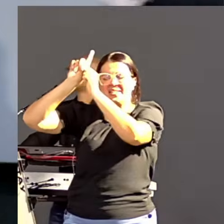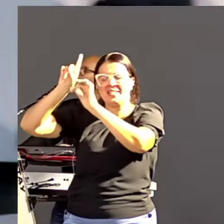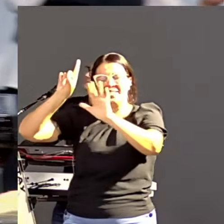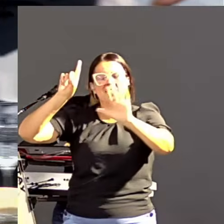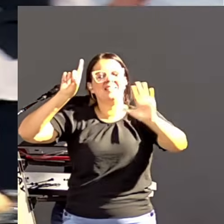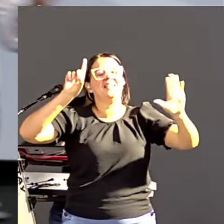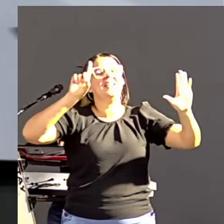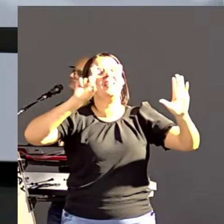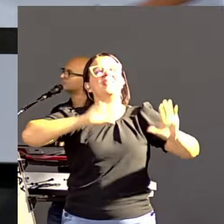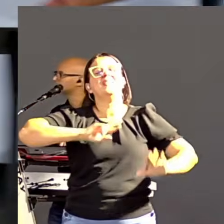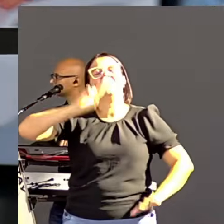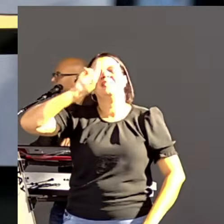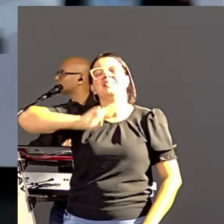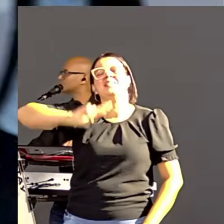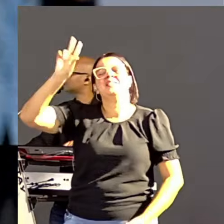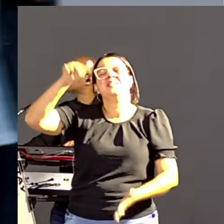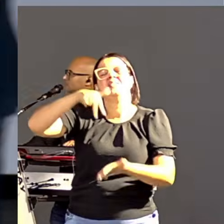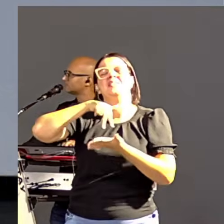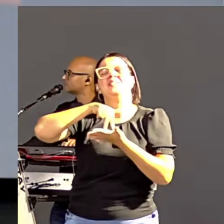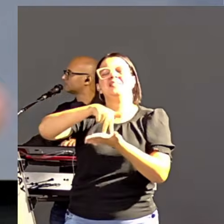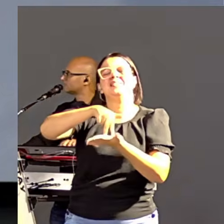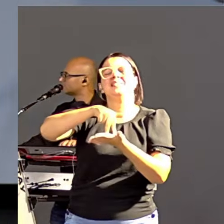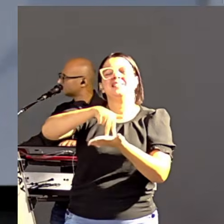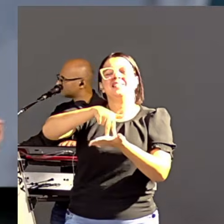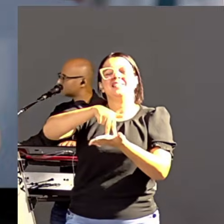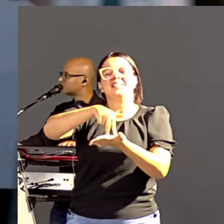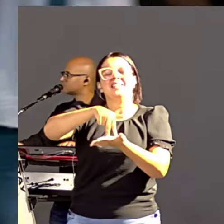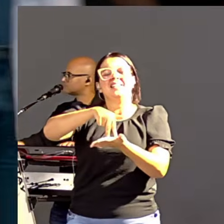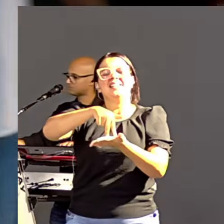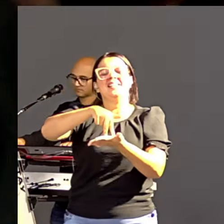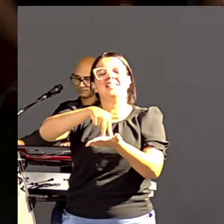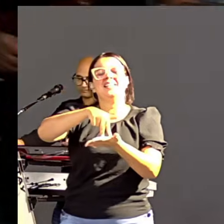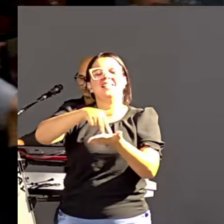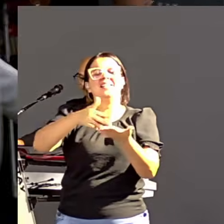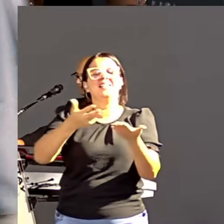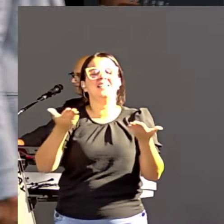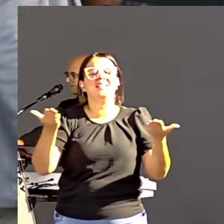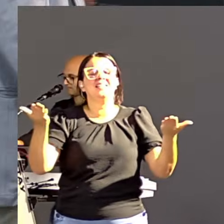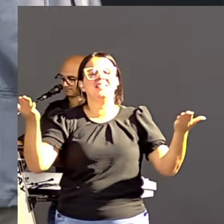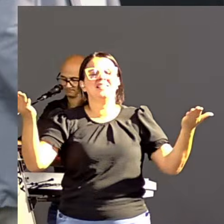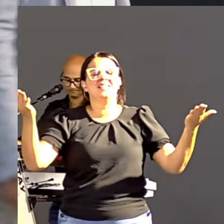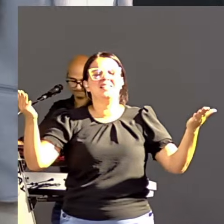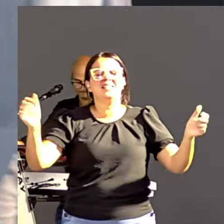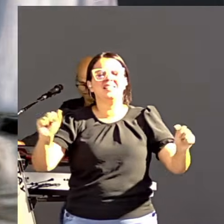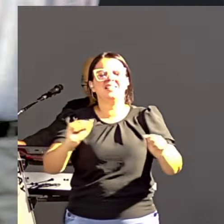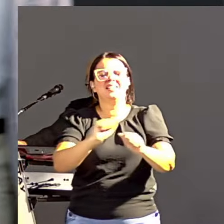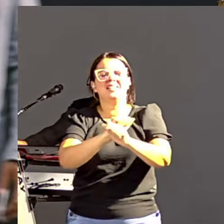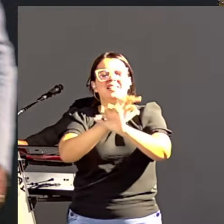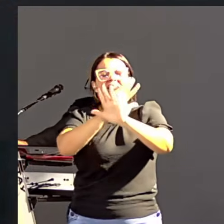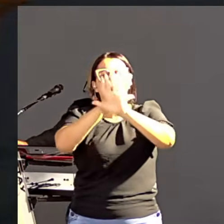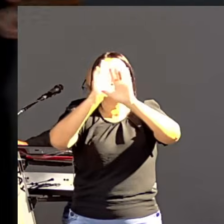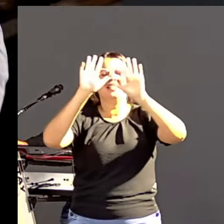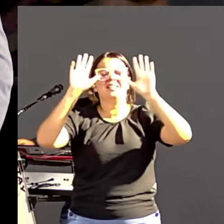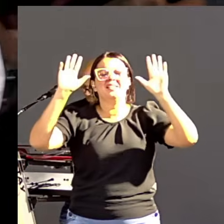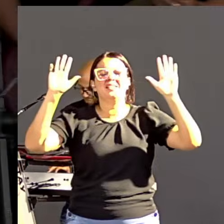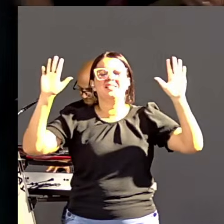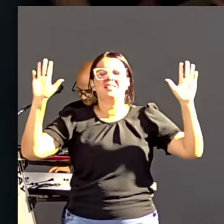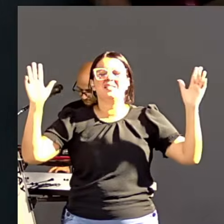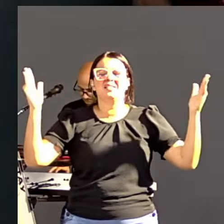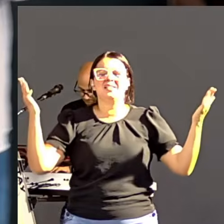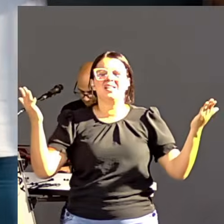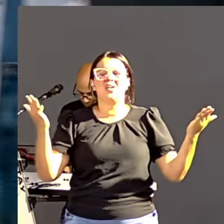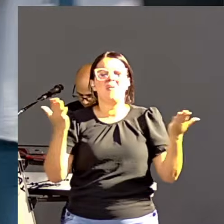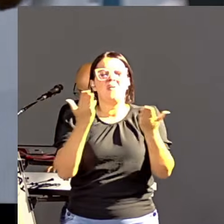Senhor te ergue. Esteja de pé no teu lugar. Oh, aleluia. E quando tudo